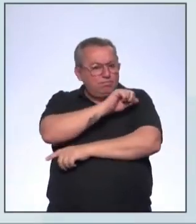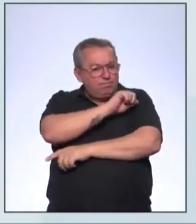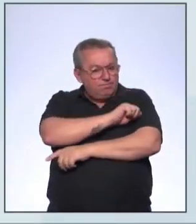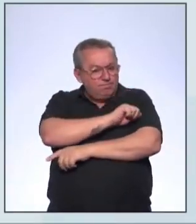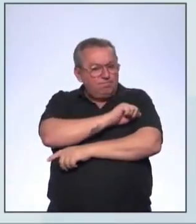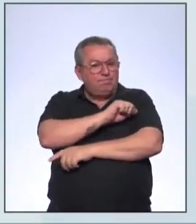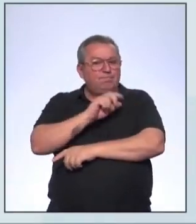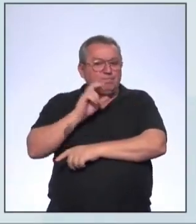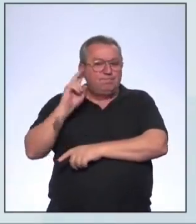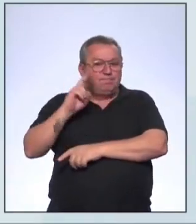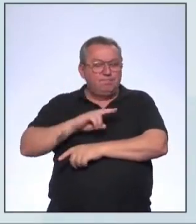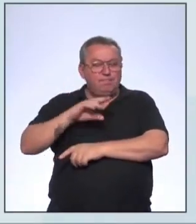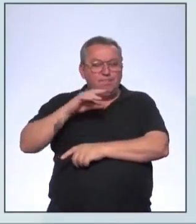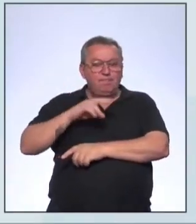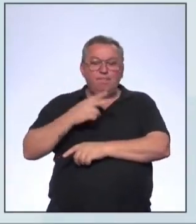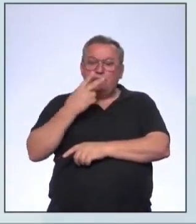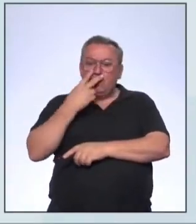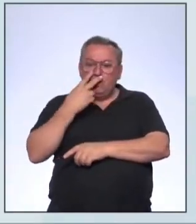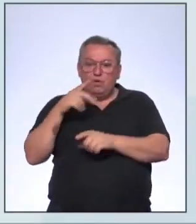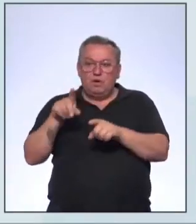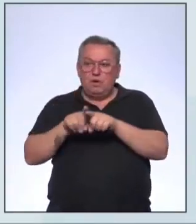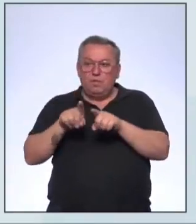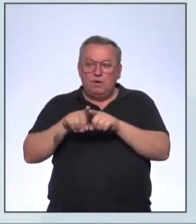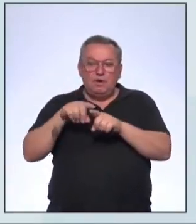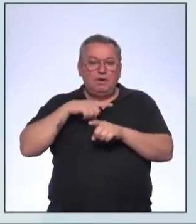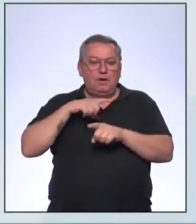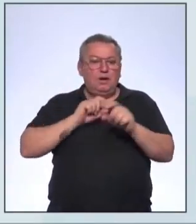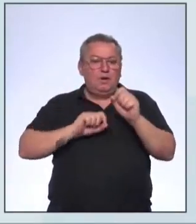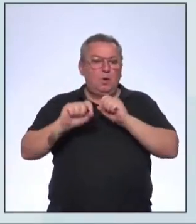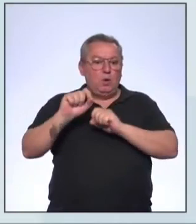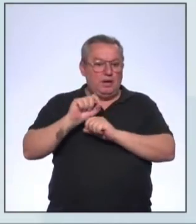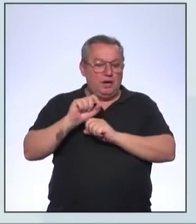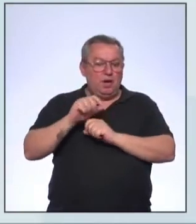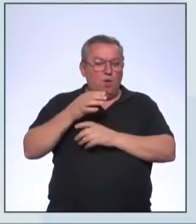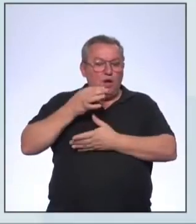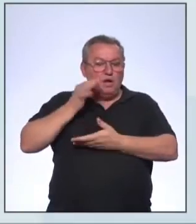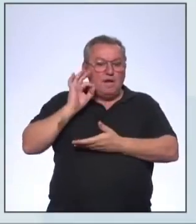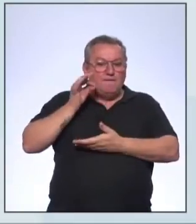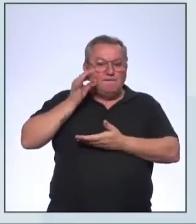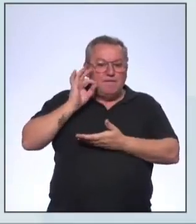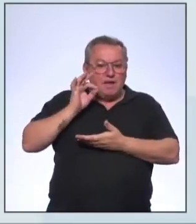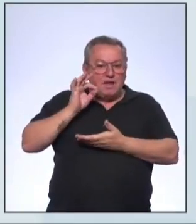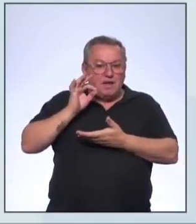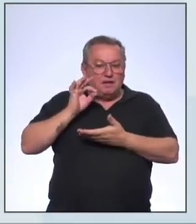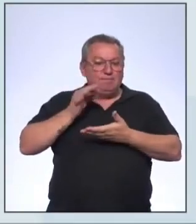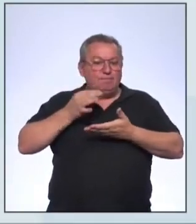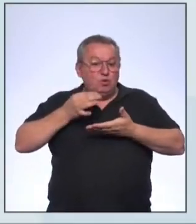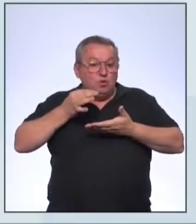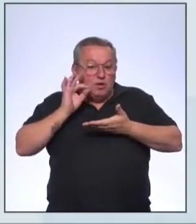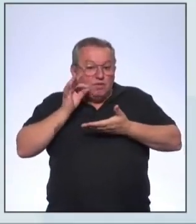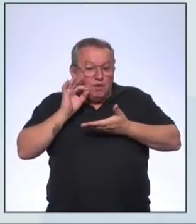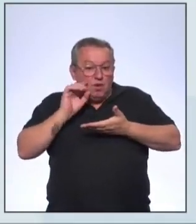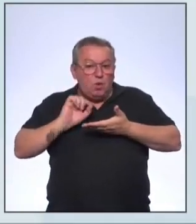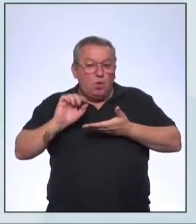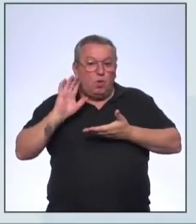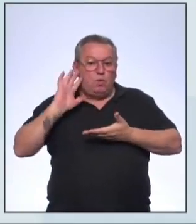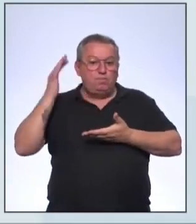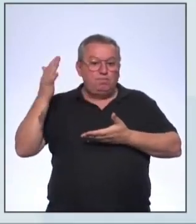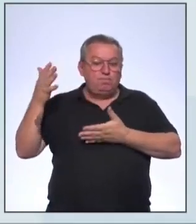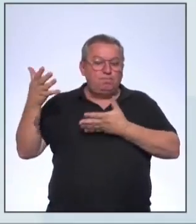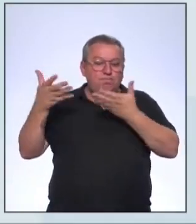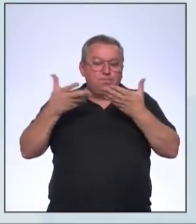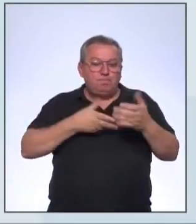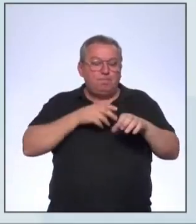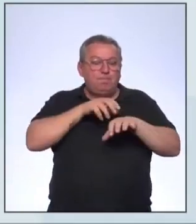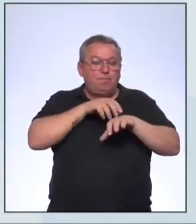um pedaço aí do Espírito Santo, que tem aí a extração do café. E o café, ele vai atrair, obviamente, aí, um meio de